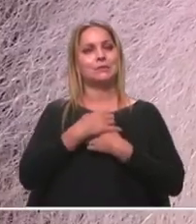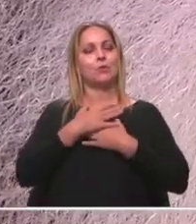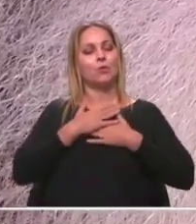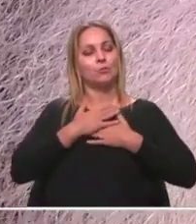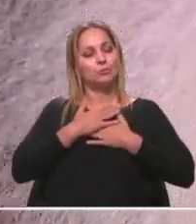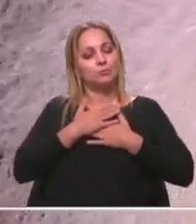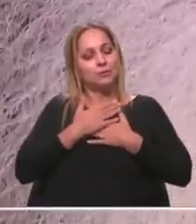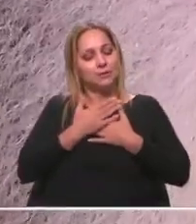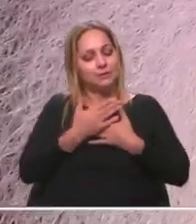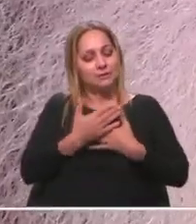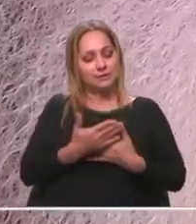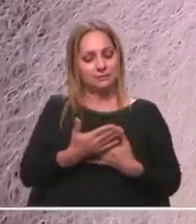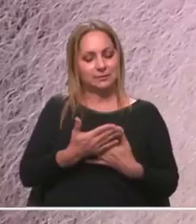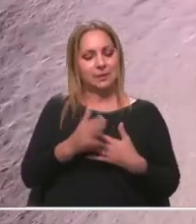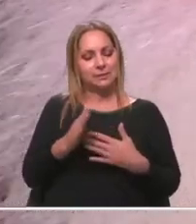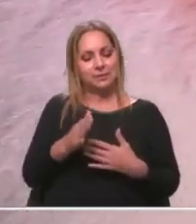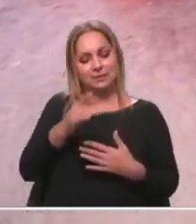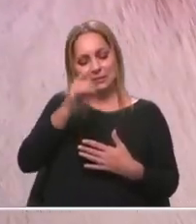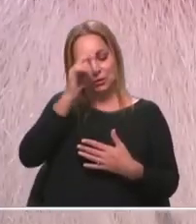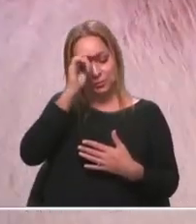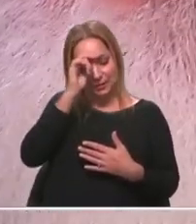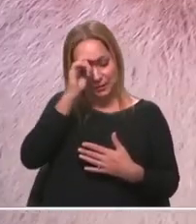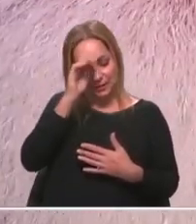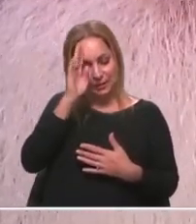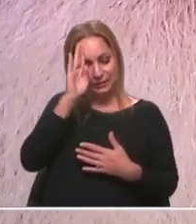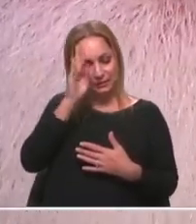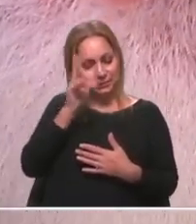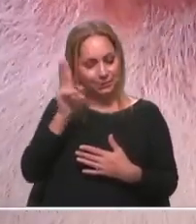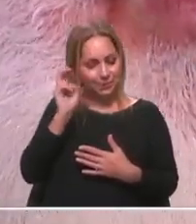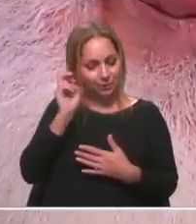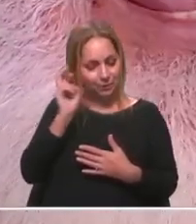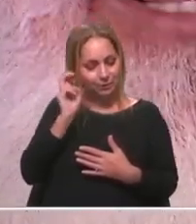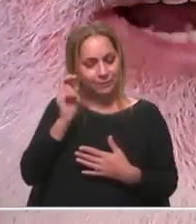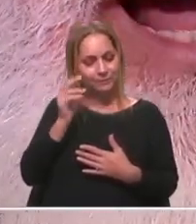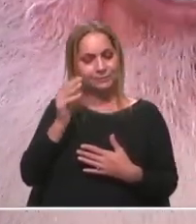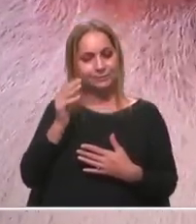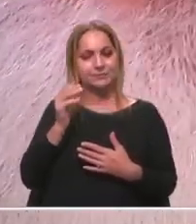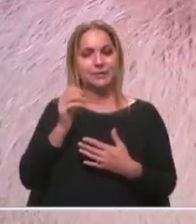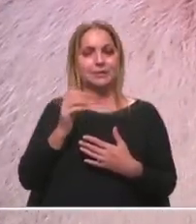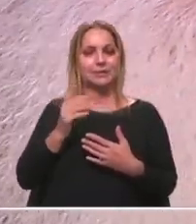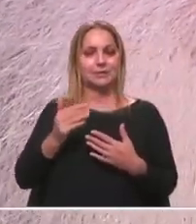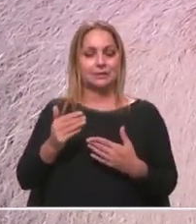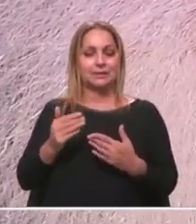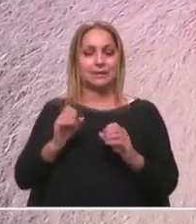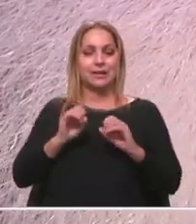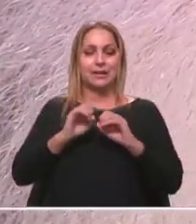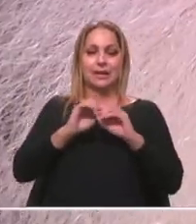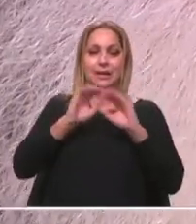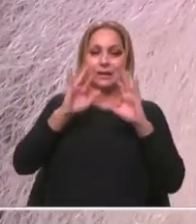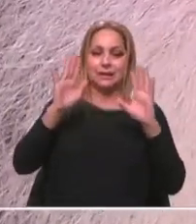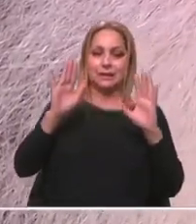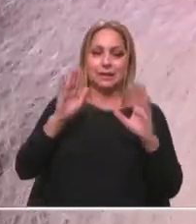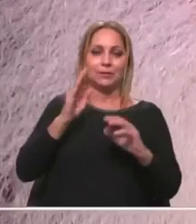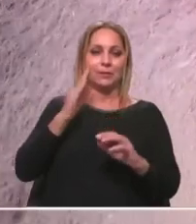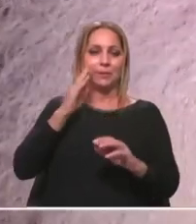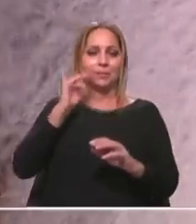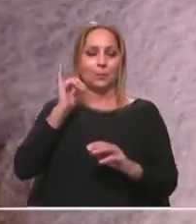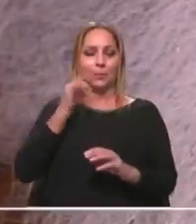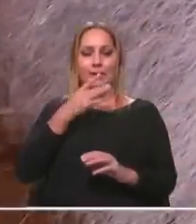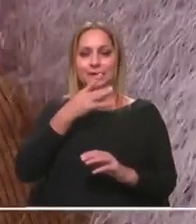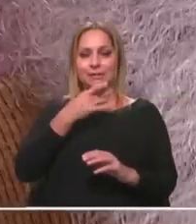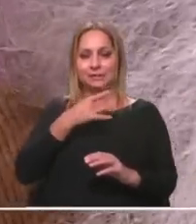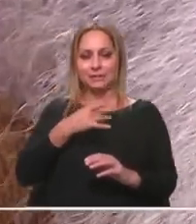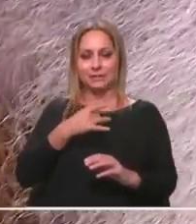e e saber ouvir e partilhar evidentemente é claro que eh o pai Natal eh